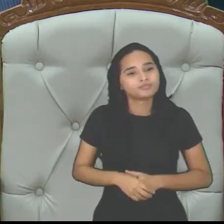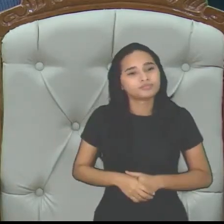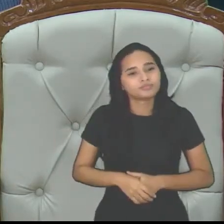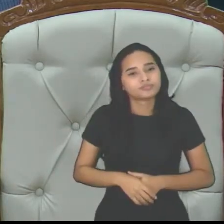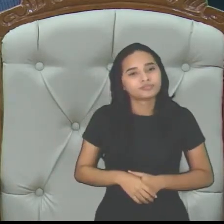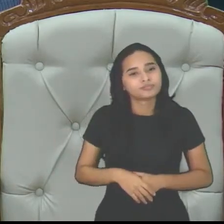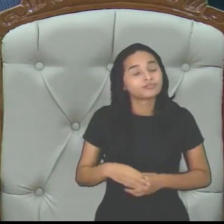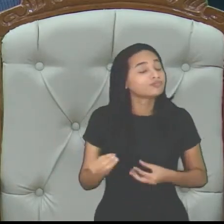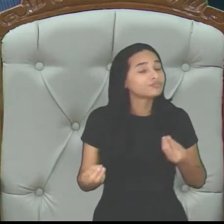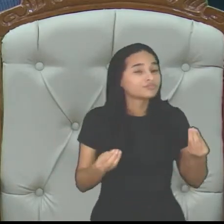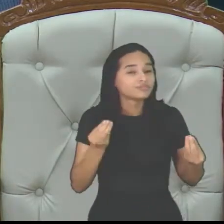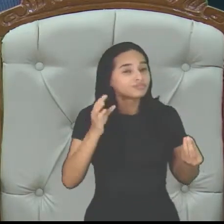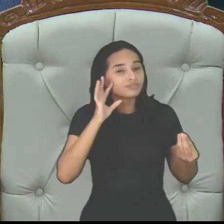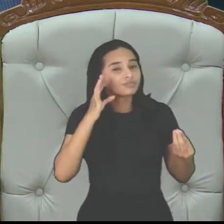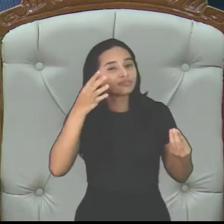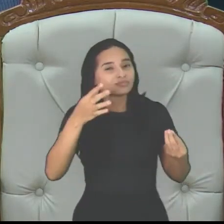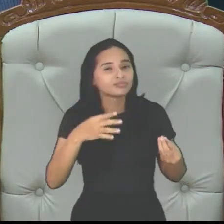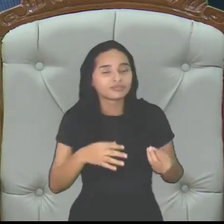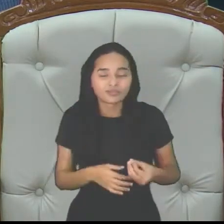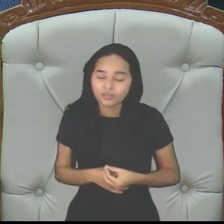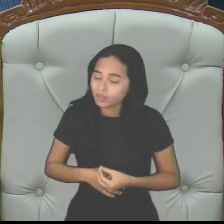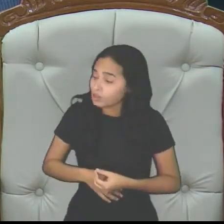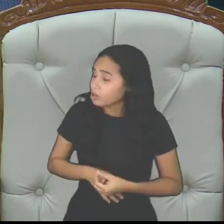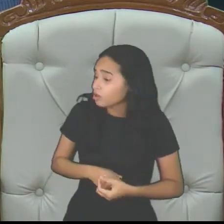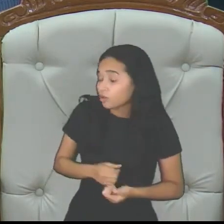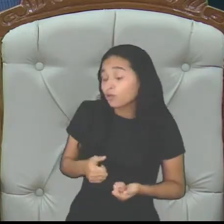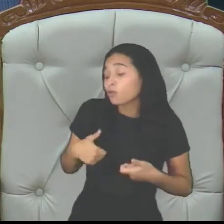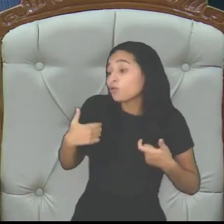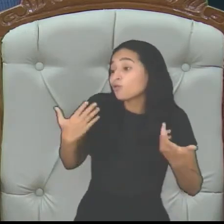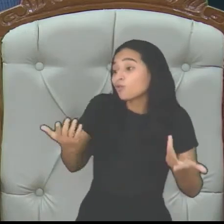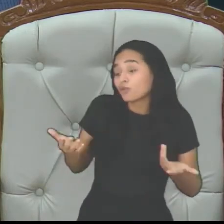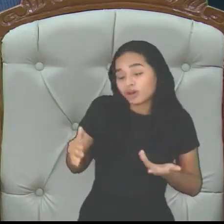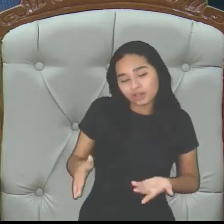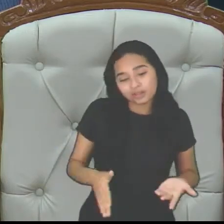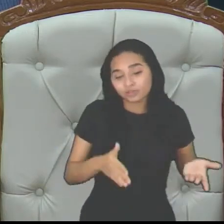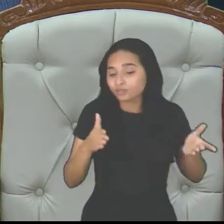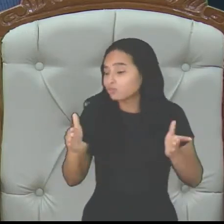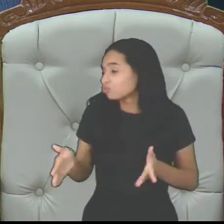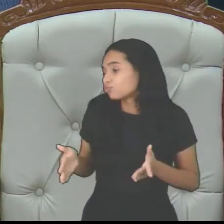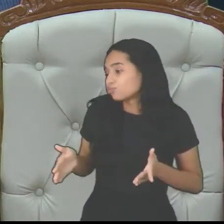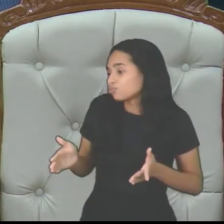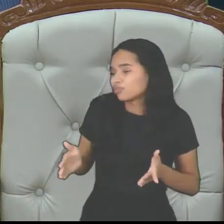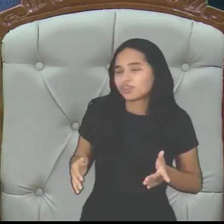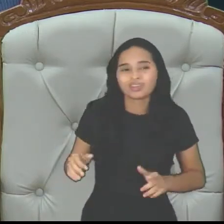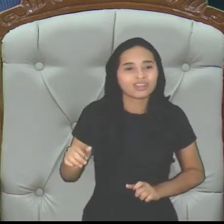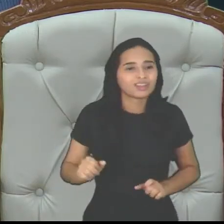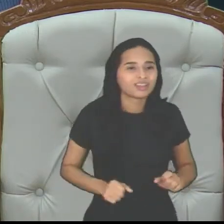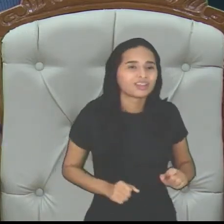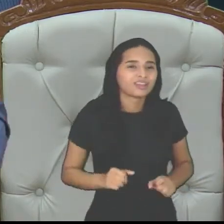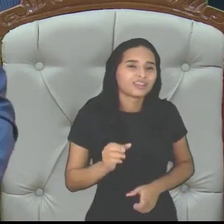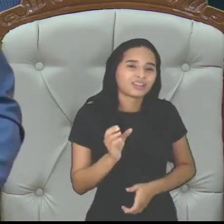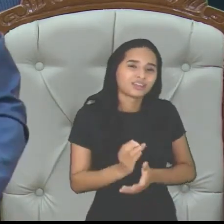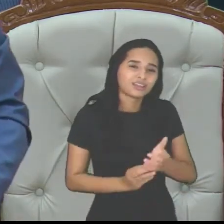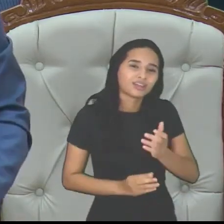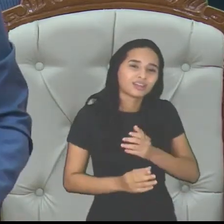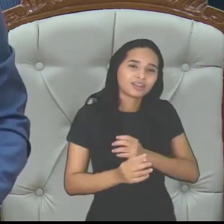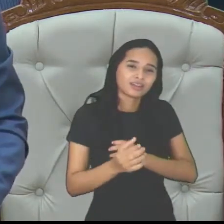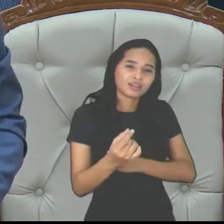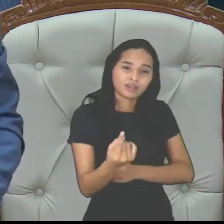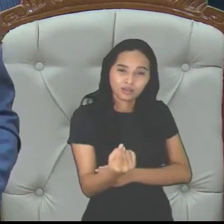como se darão as coisas, ou em que tempo se darão. Atos dos Apóstolos, capítulo